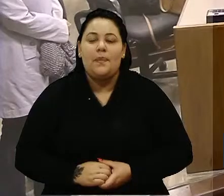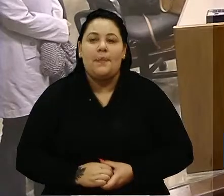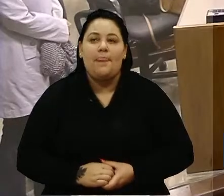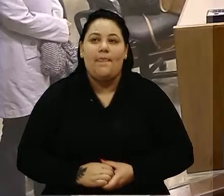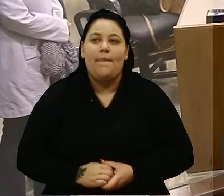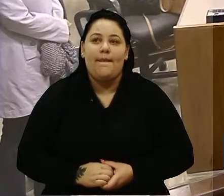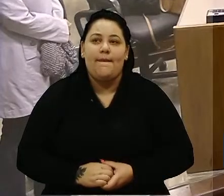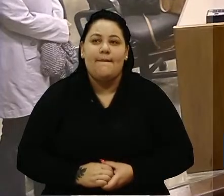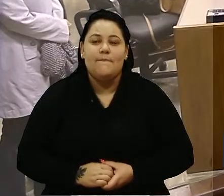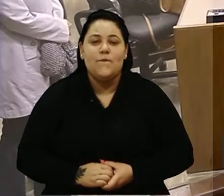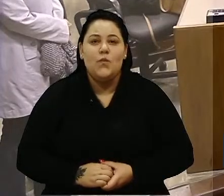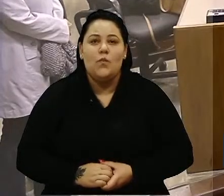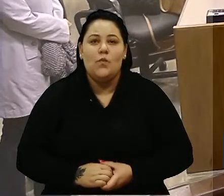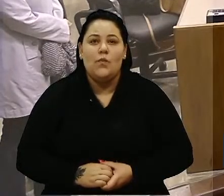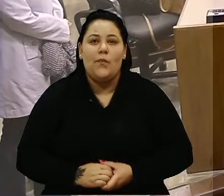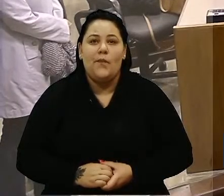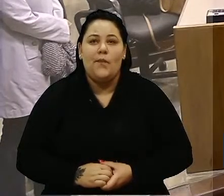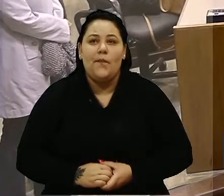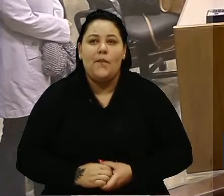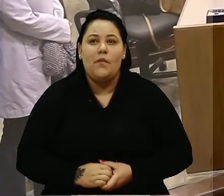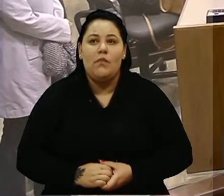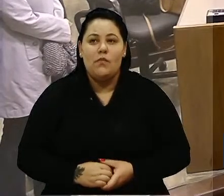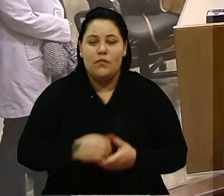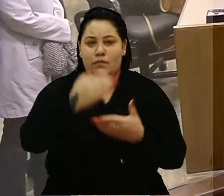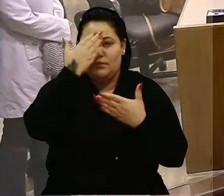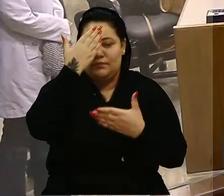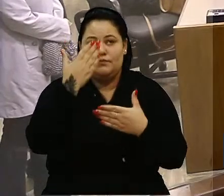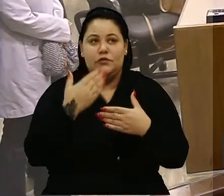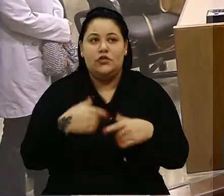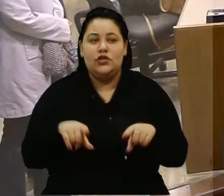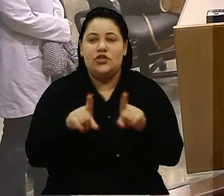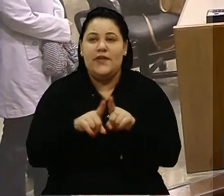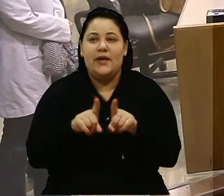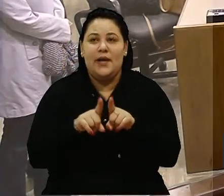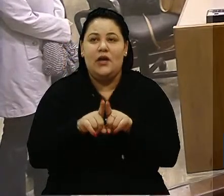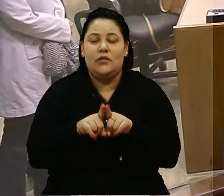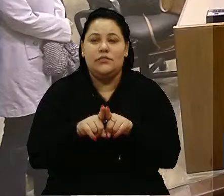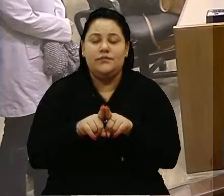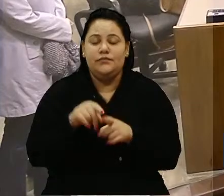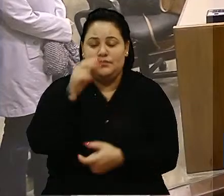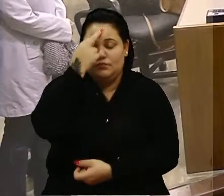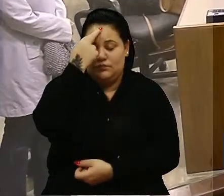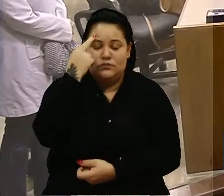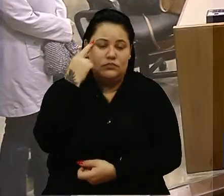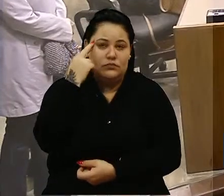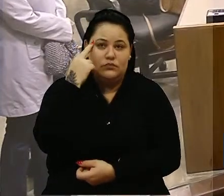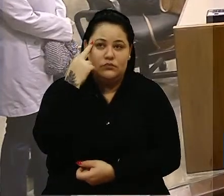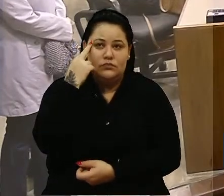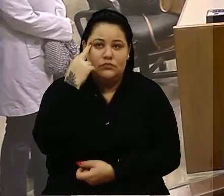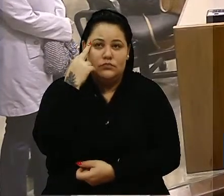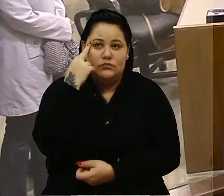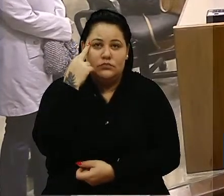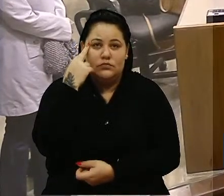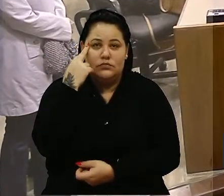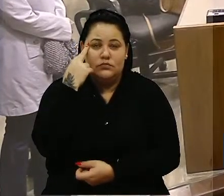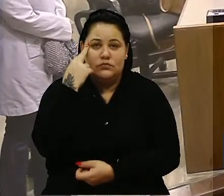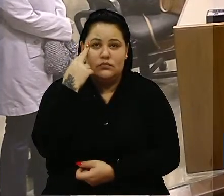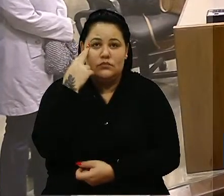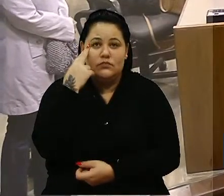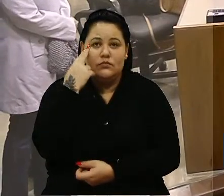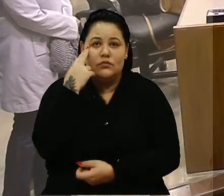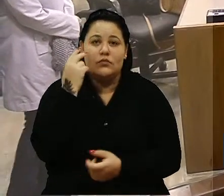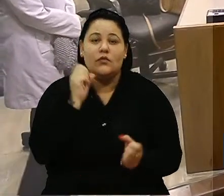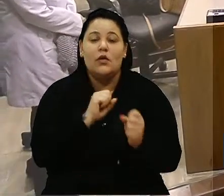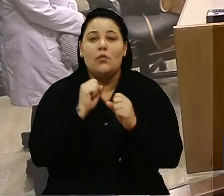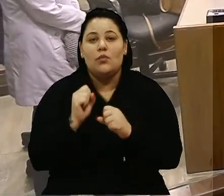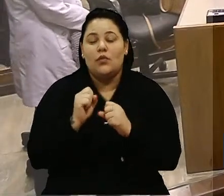Libardi. Obrigado. Gostaria de condecorar com as falas do vereador Rafael Bueno. Eu desconheço o fato. Pode ser